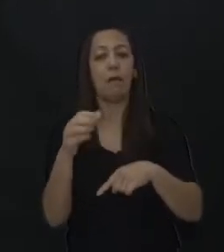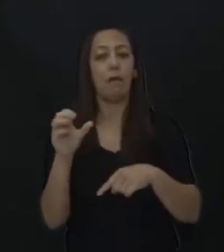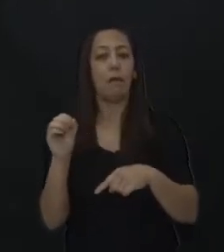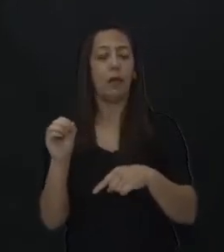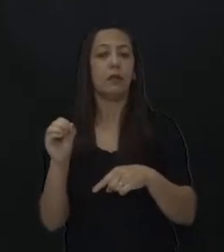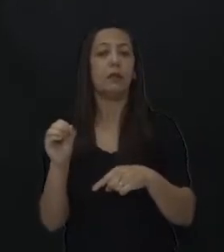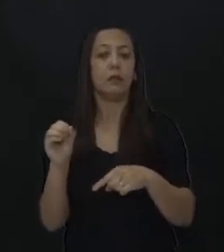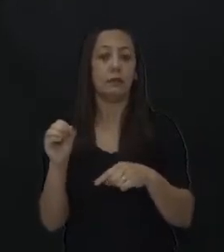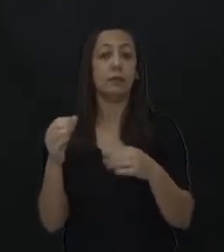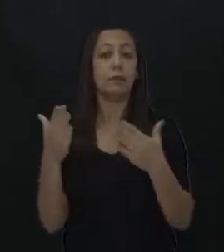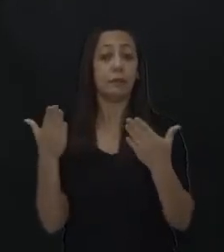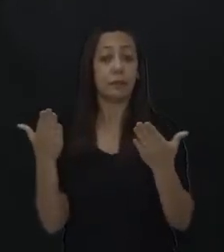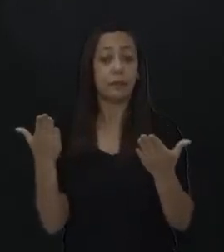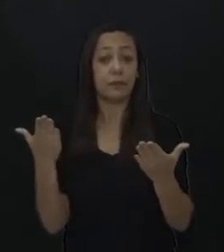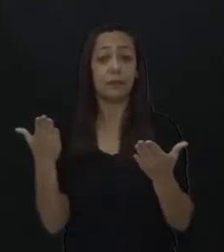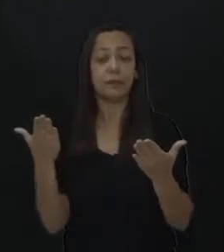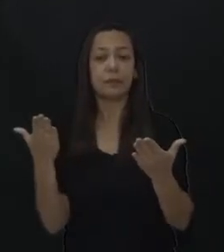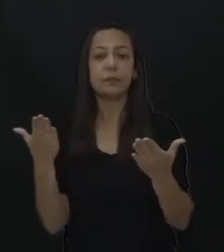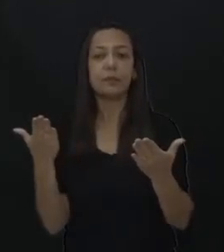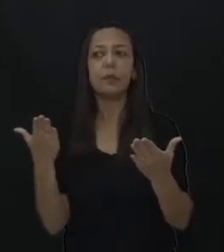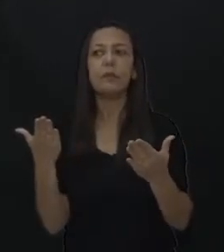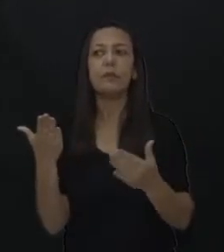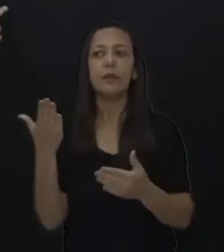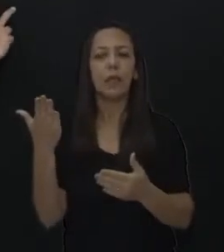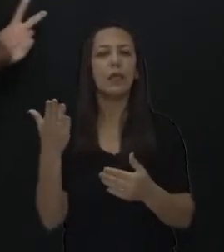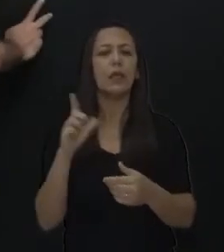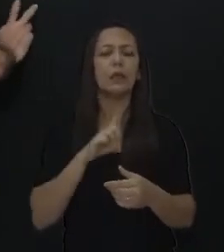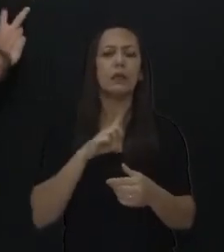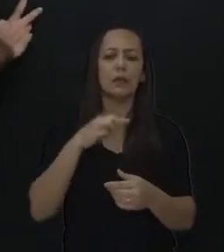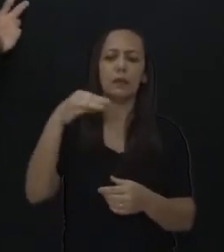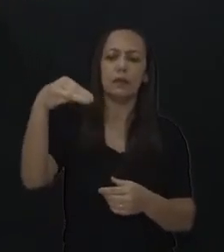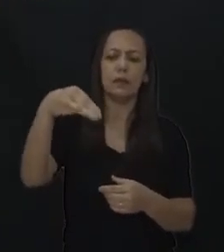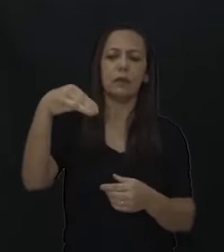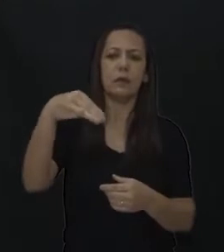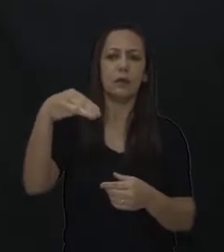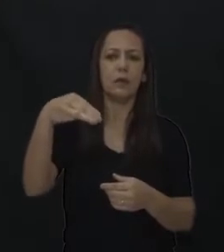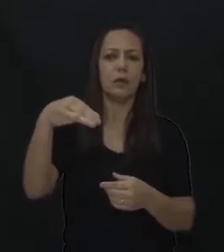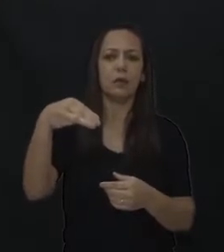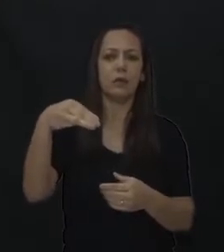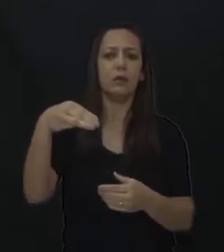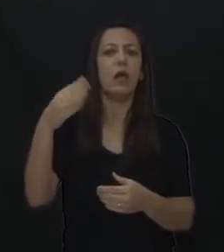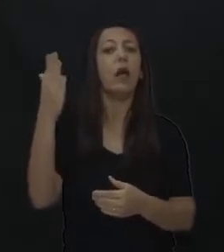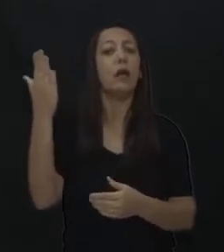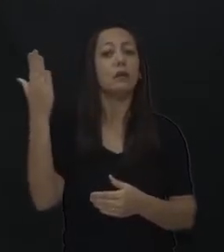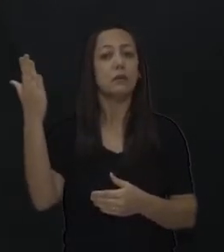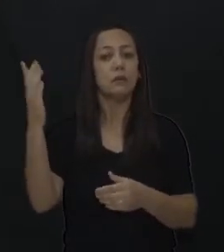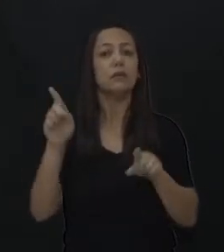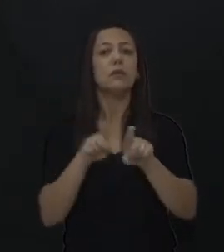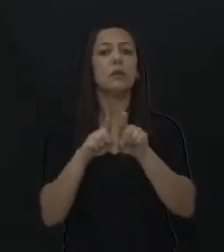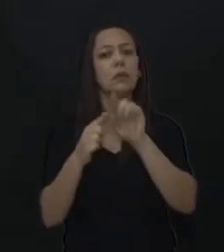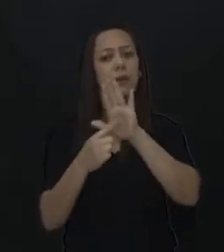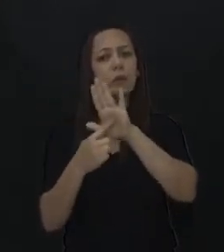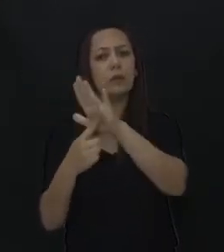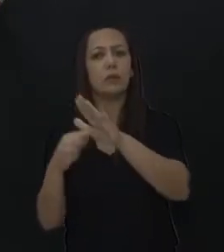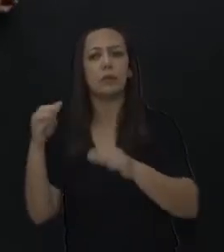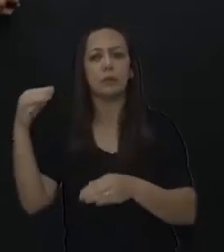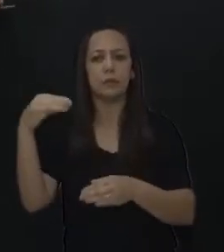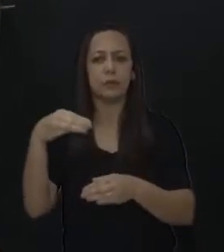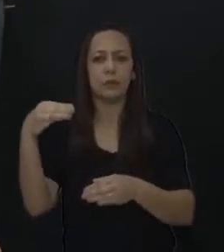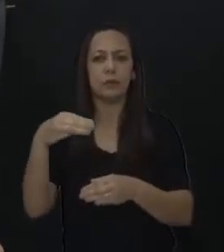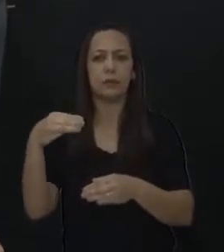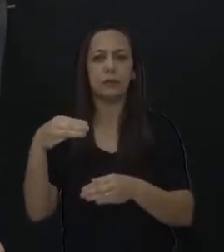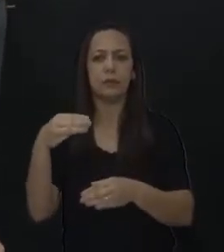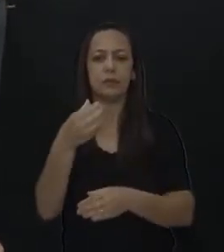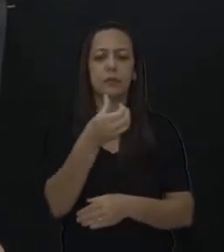E aí, reparem que, como aqui trata de minutos, aqui também em relação a minutos. Então,